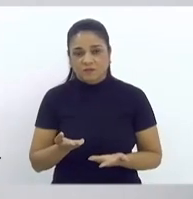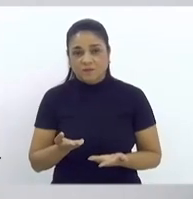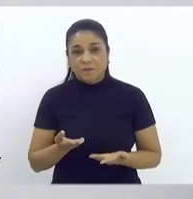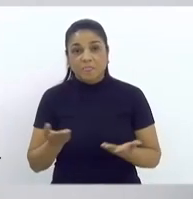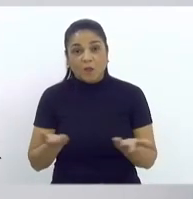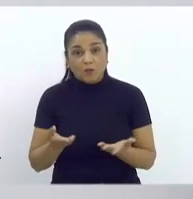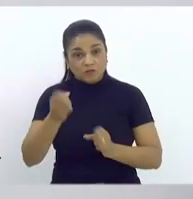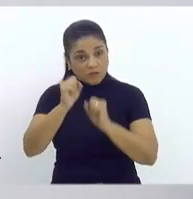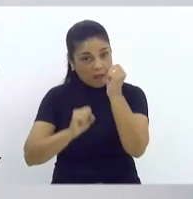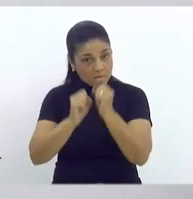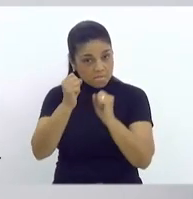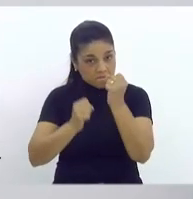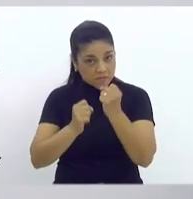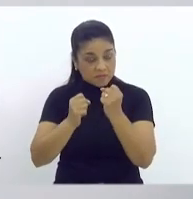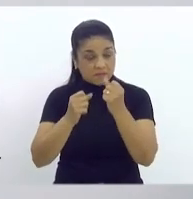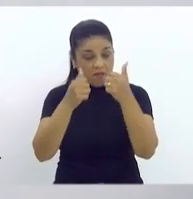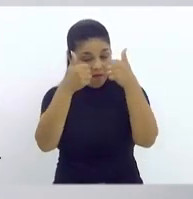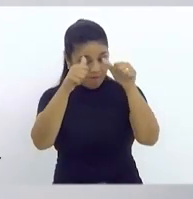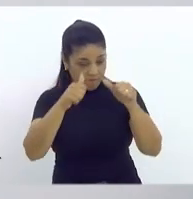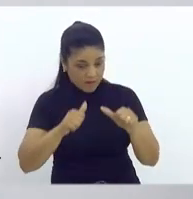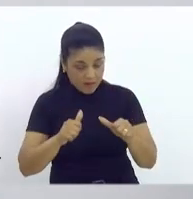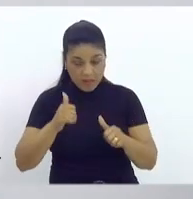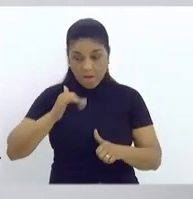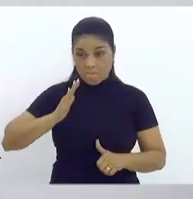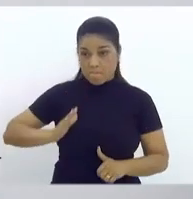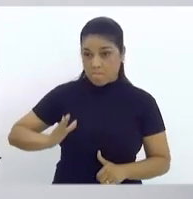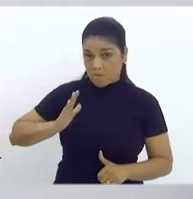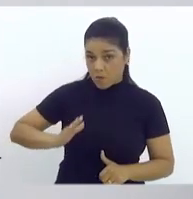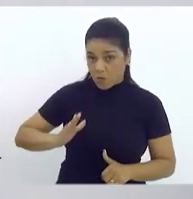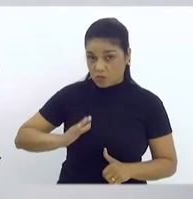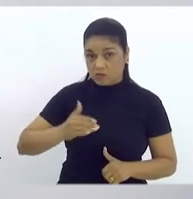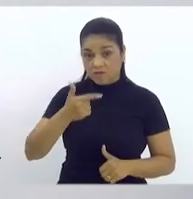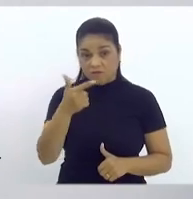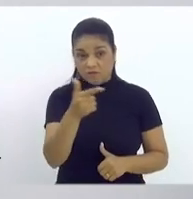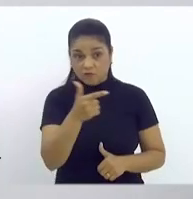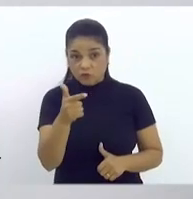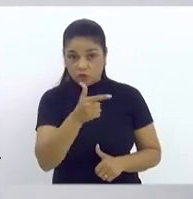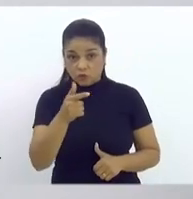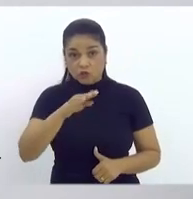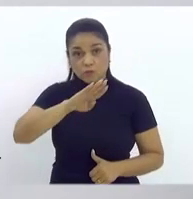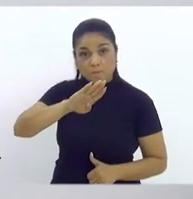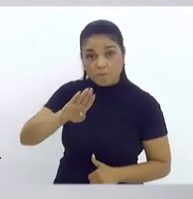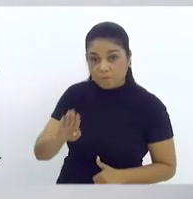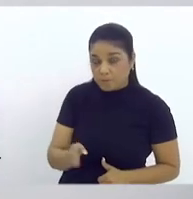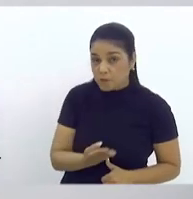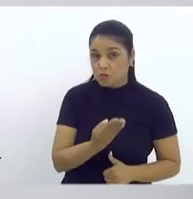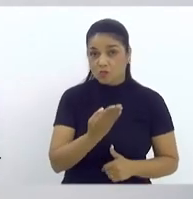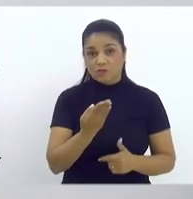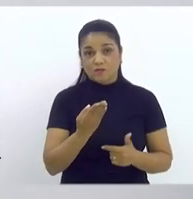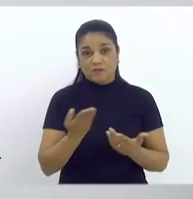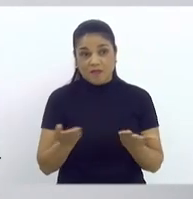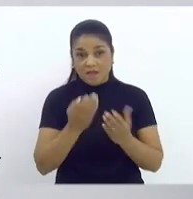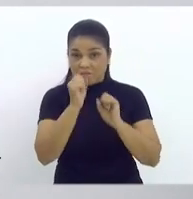empresa hoje é avaliada pelo mercado, na Bolsa, em torno de 22 bilhões. A empresa, esse ano,